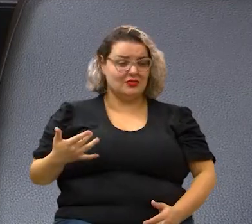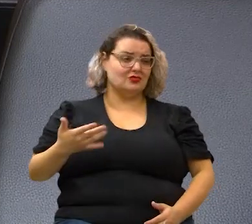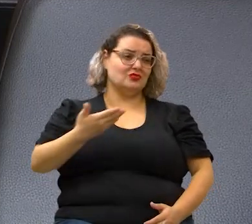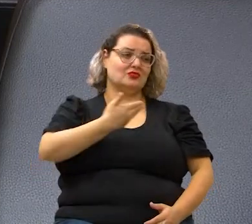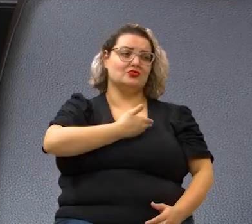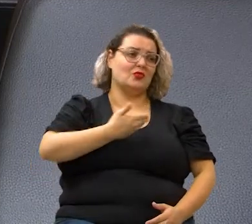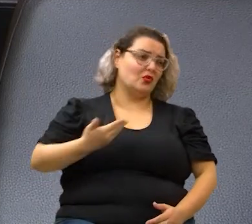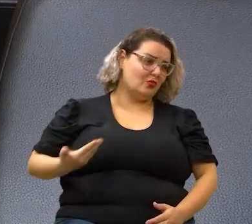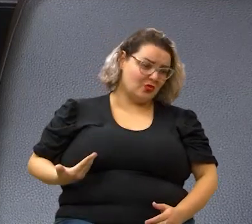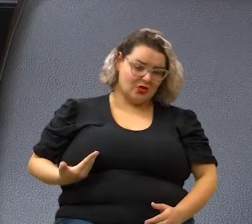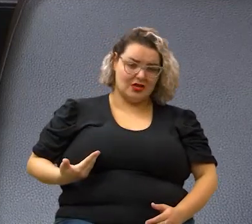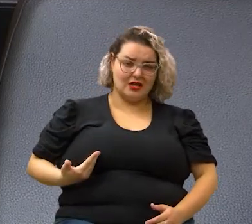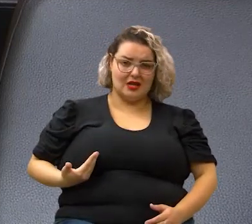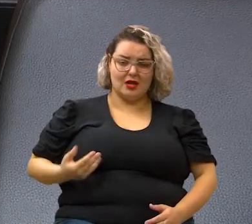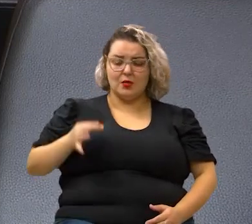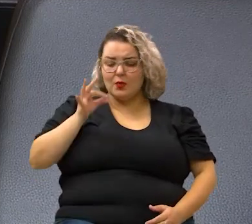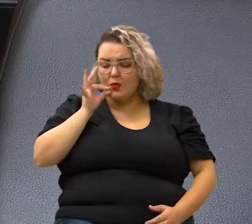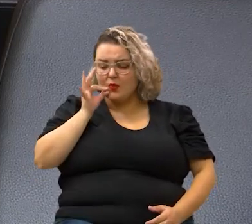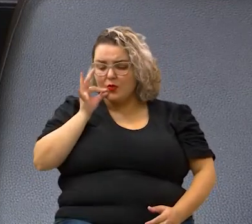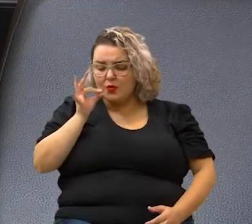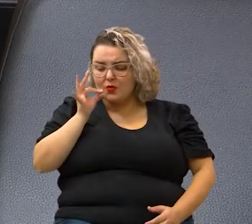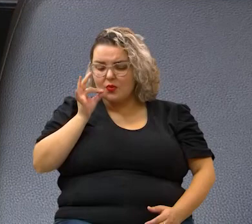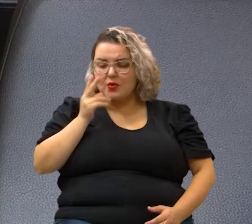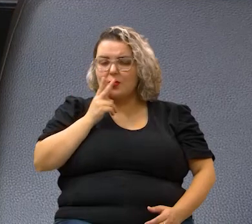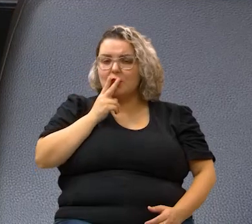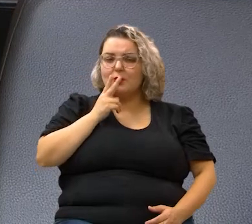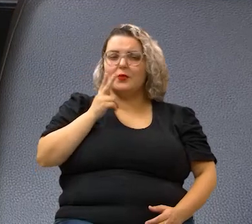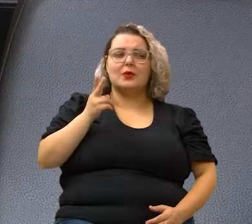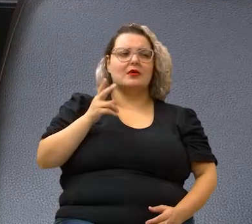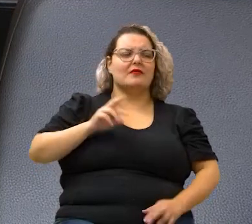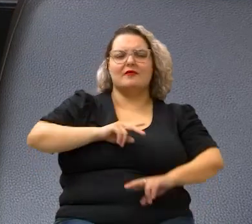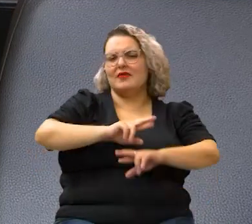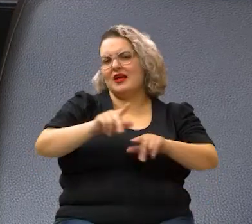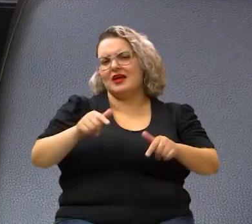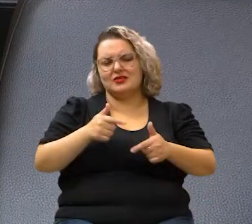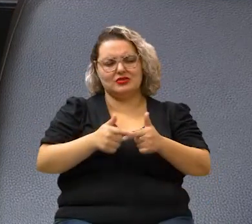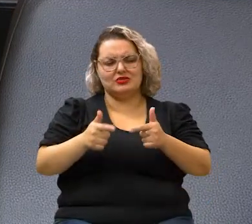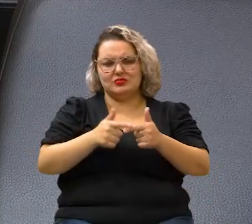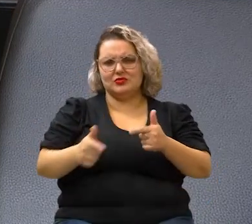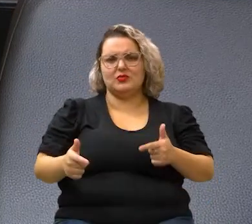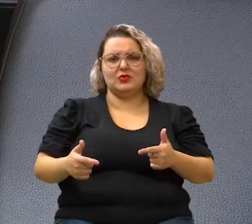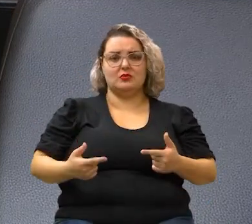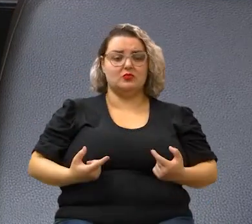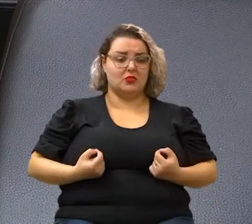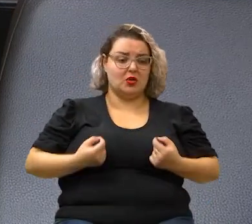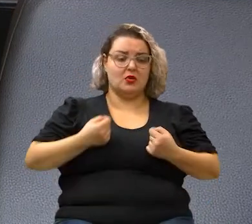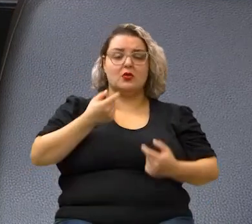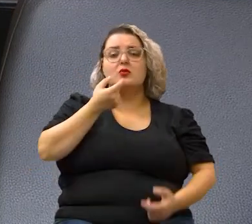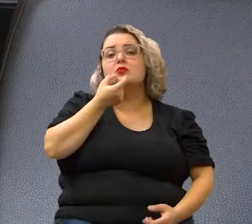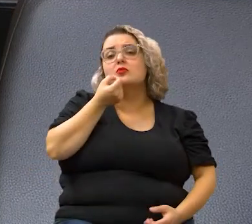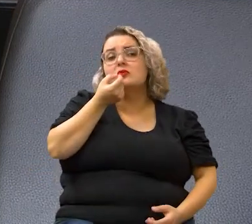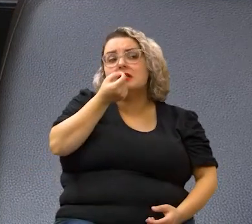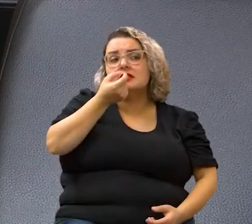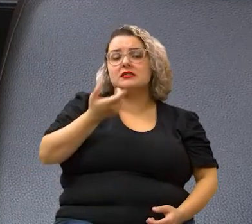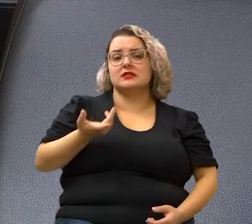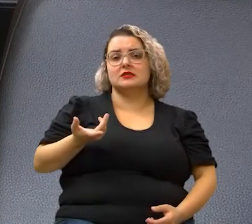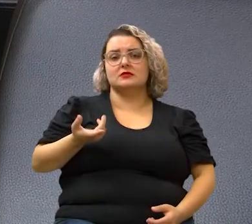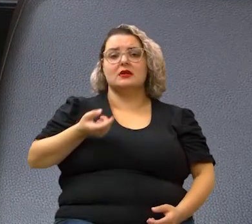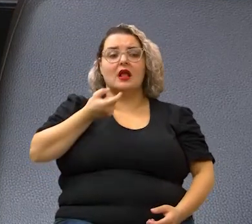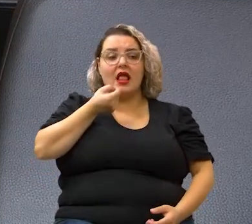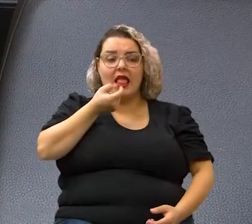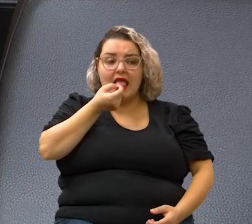pública. Porque maconha, como o cigarro, ela gera vários problemas na saúde, inclusive câncer de